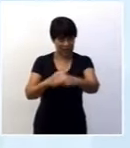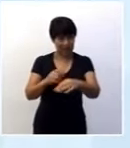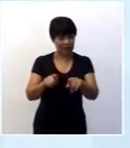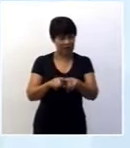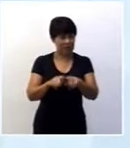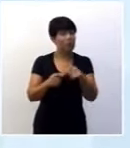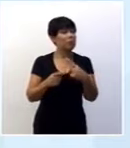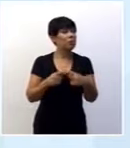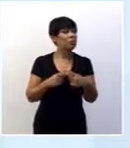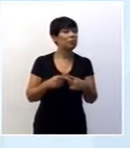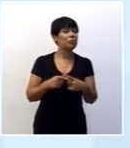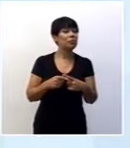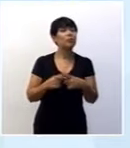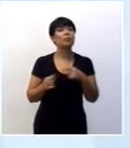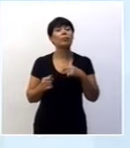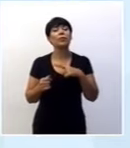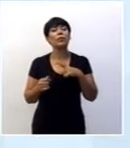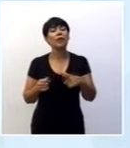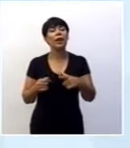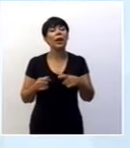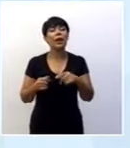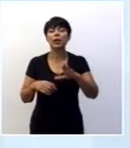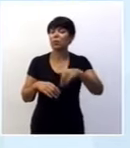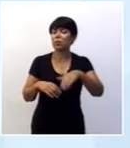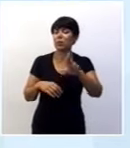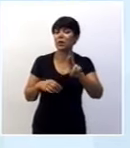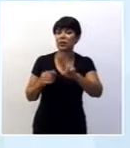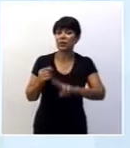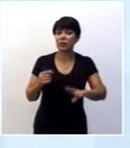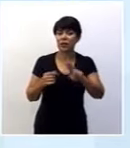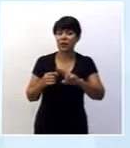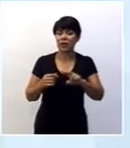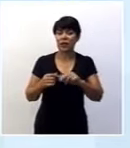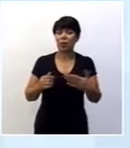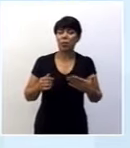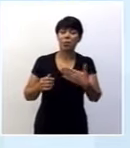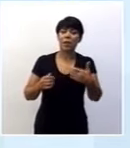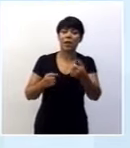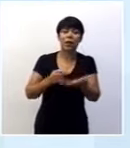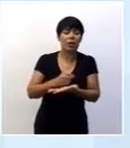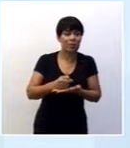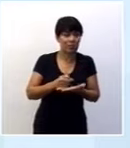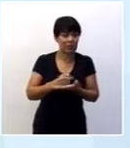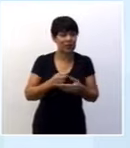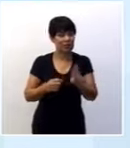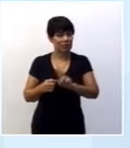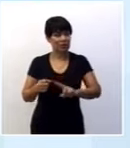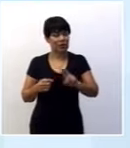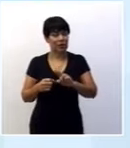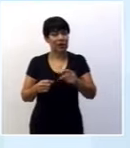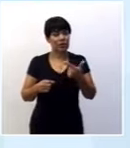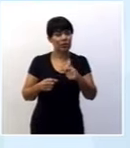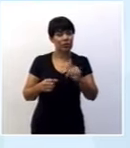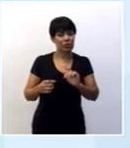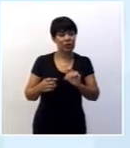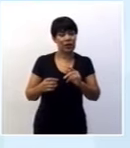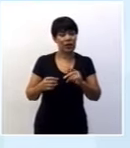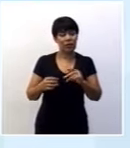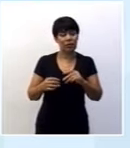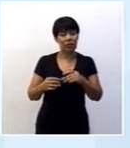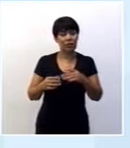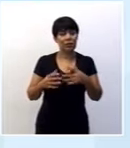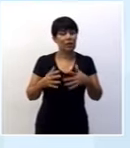Porque, é lógico, é a plataforma mais utilizada mesmo, é a melhor plataforma. Não vão ter interferências, o satélite